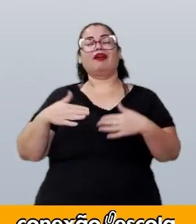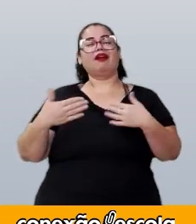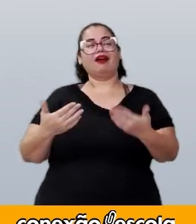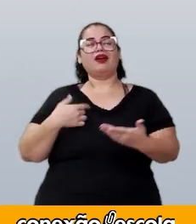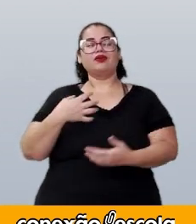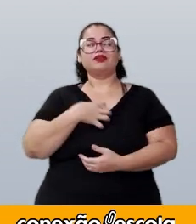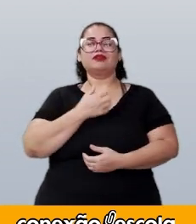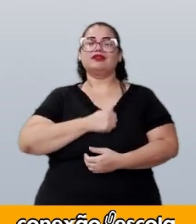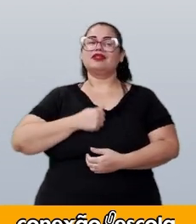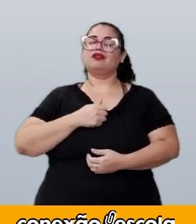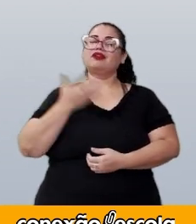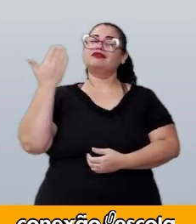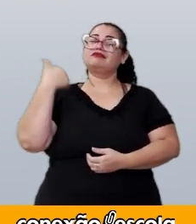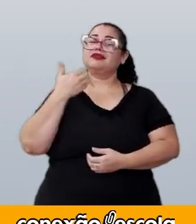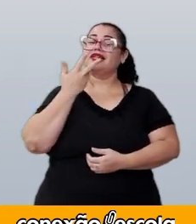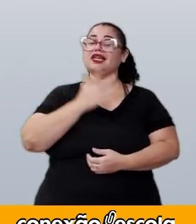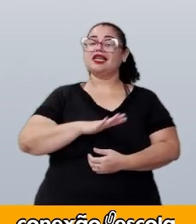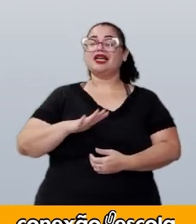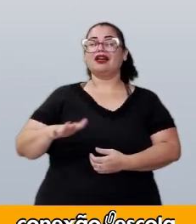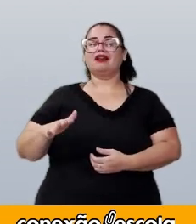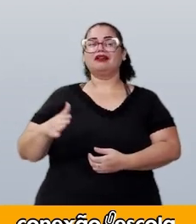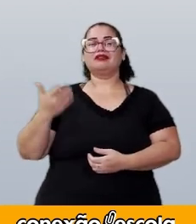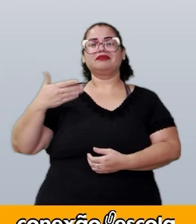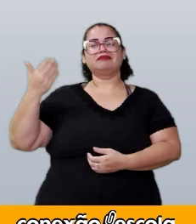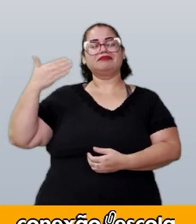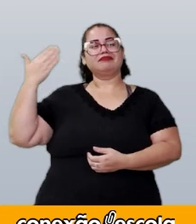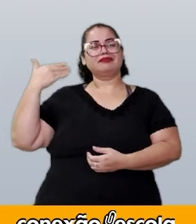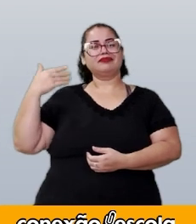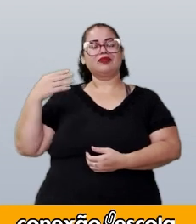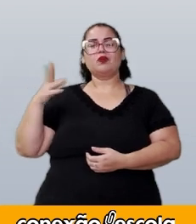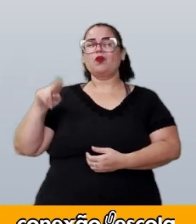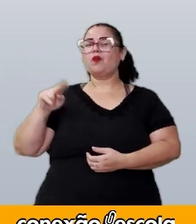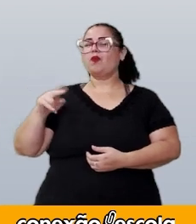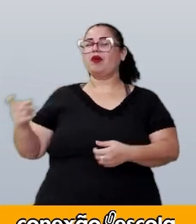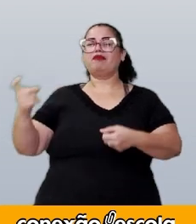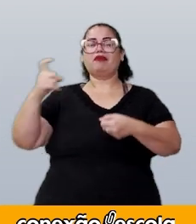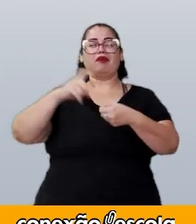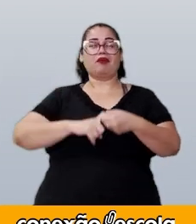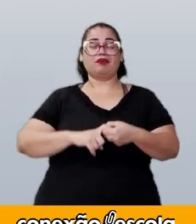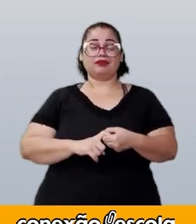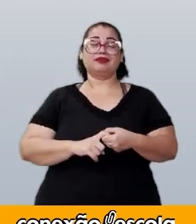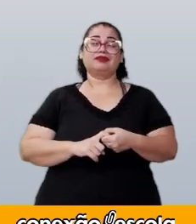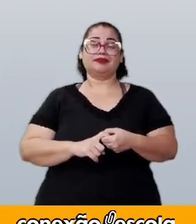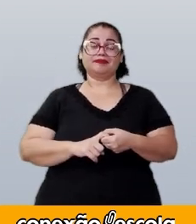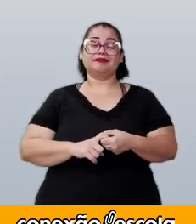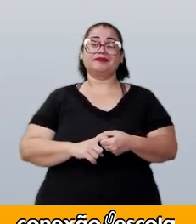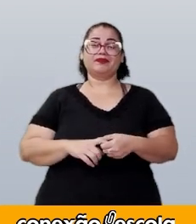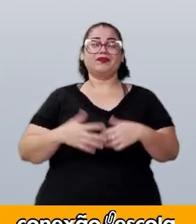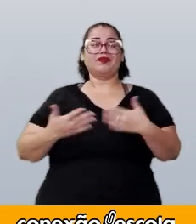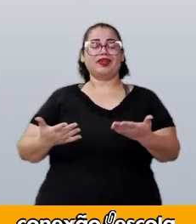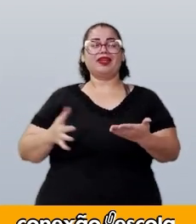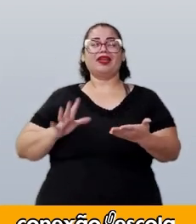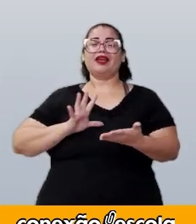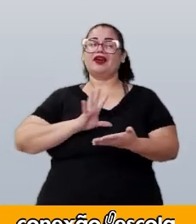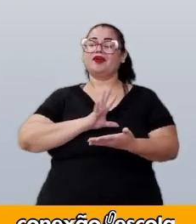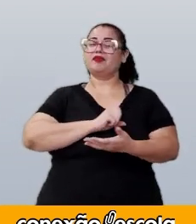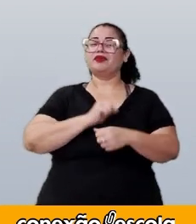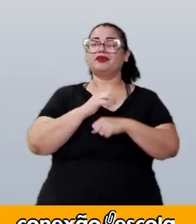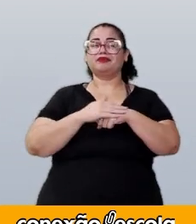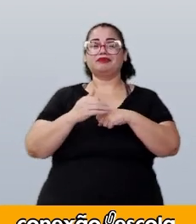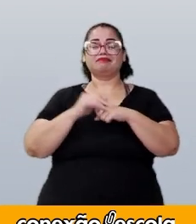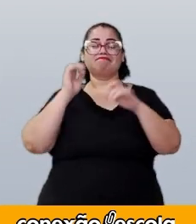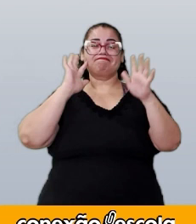saudade de quando eu era criança, de um tempo tão amado que nunca mais voltará. Que amorosidade,